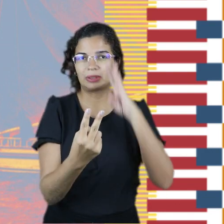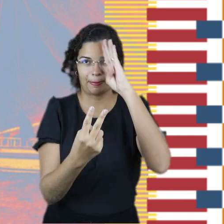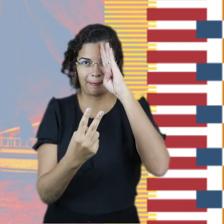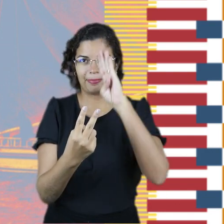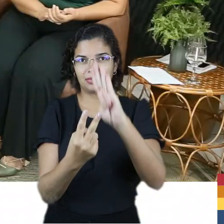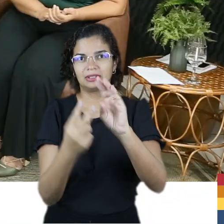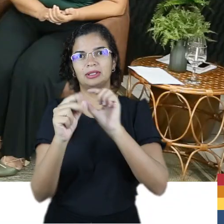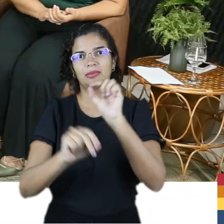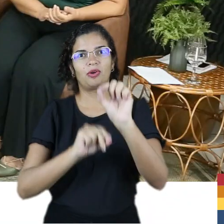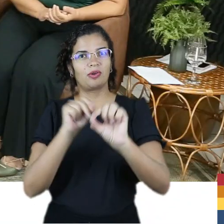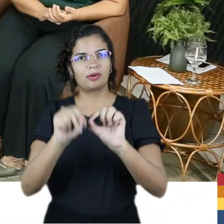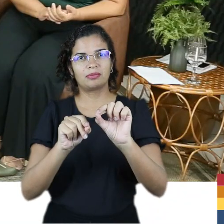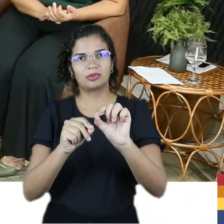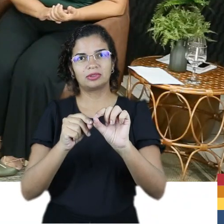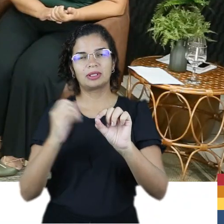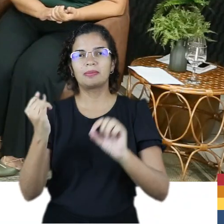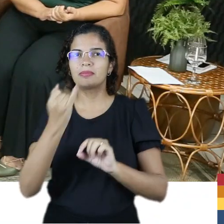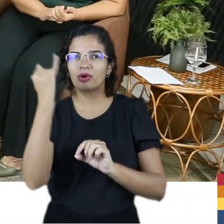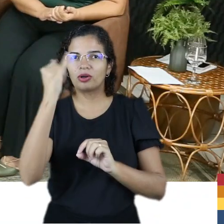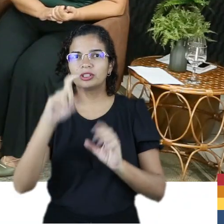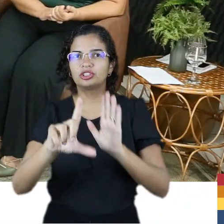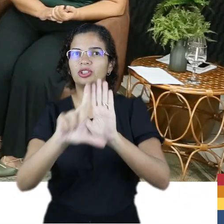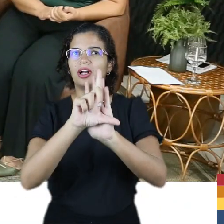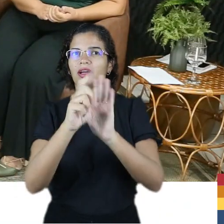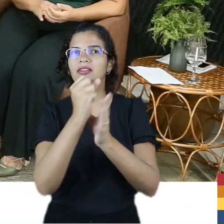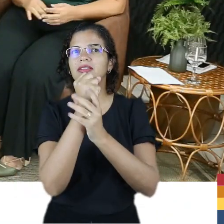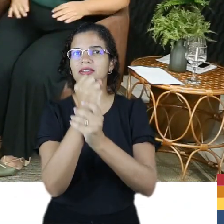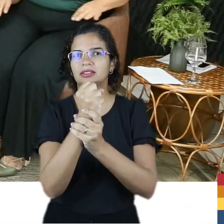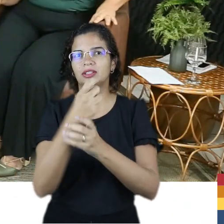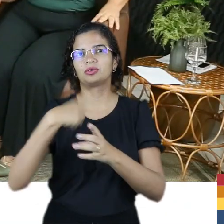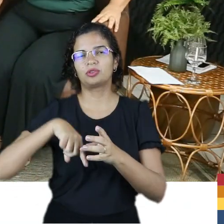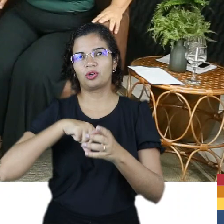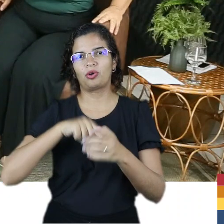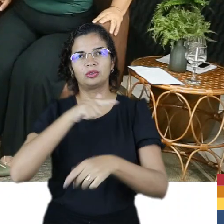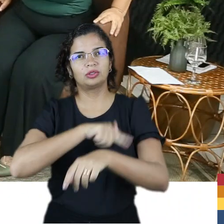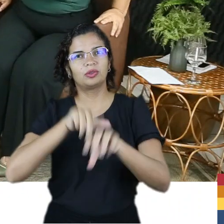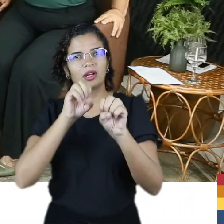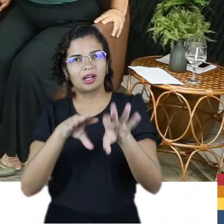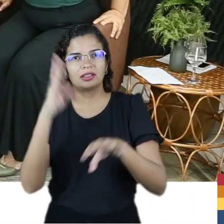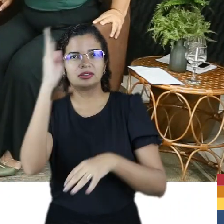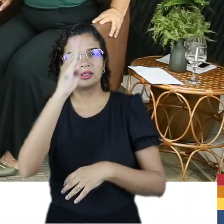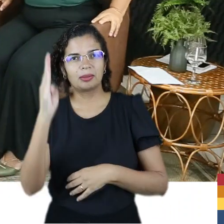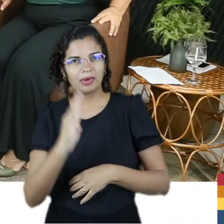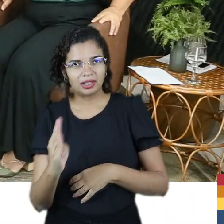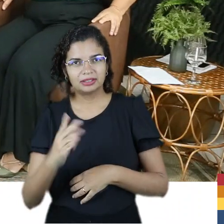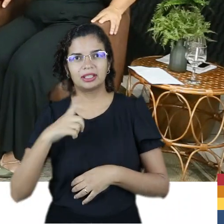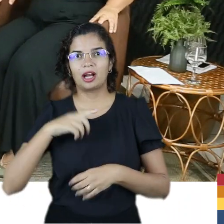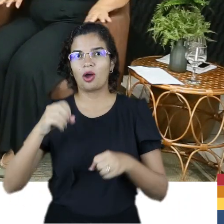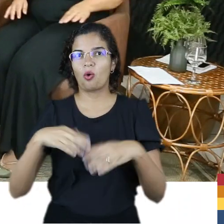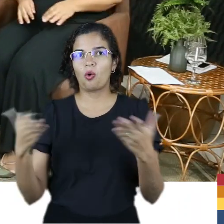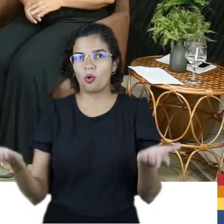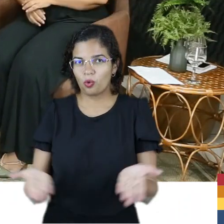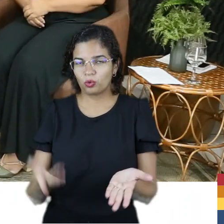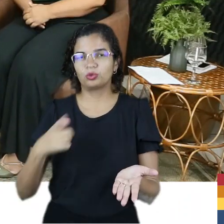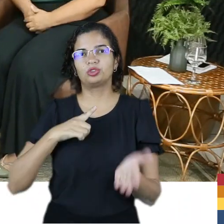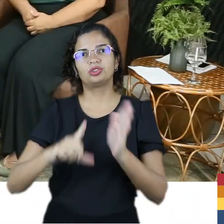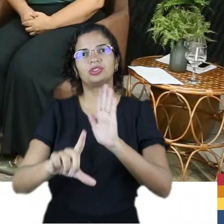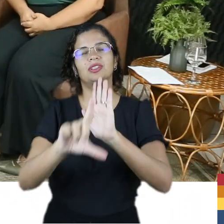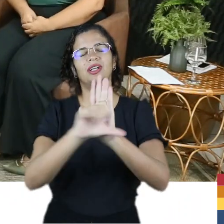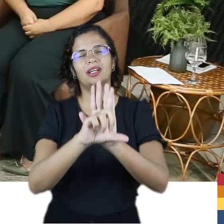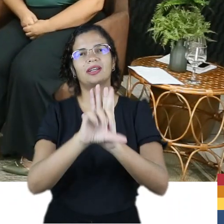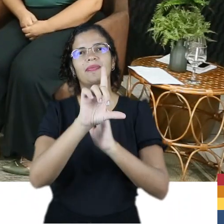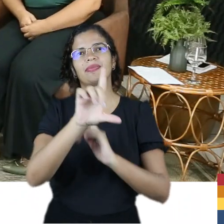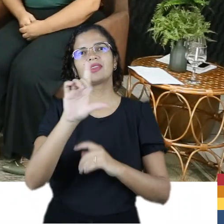maranhense e, mais lá na frente, nós iremos falar um pouquinho sobre o foco desse quinto itinerário formativo. Bom,